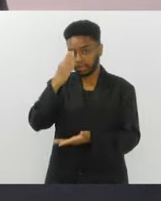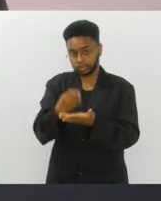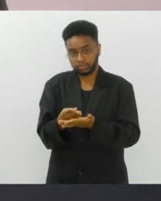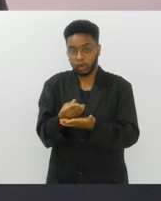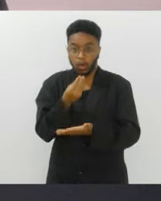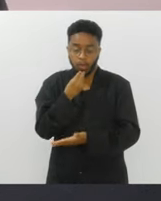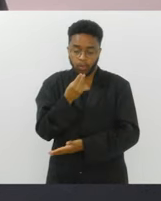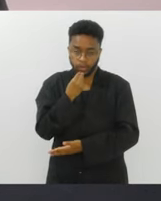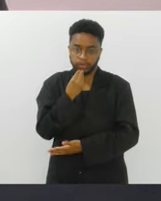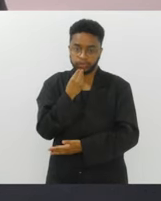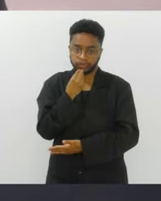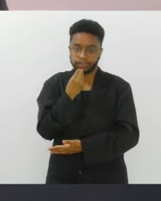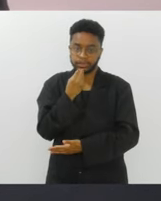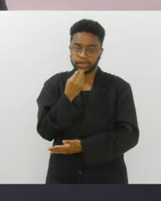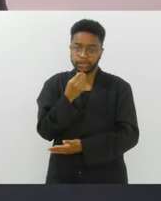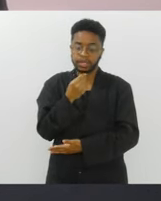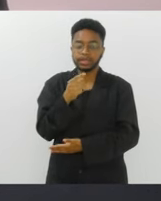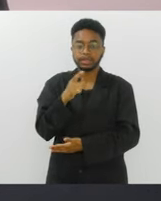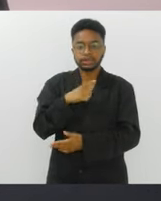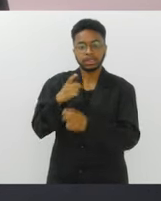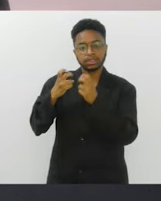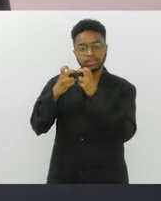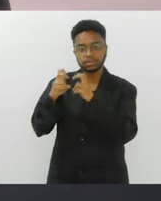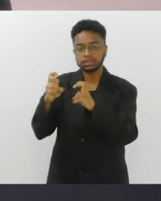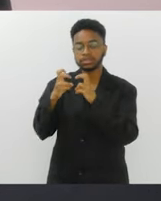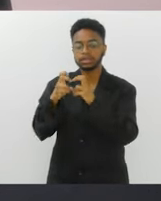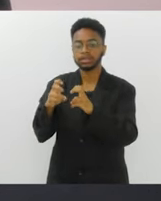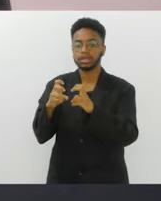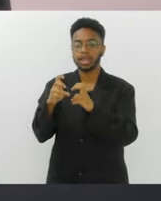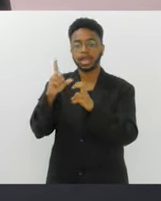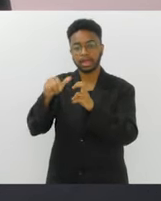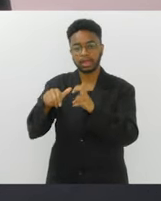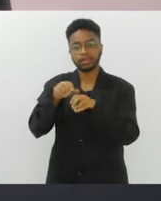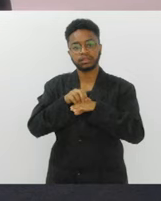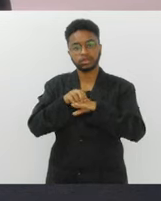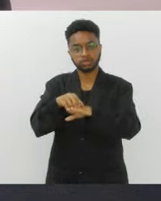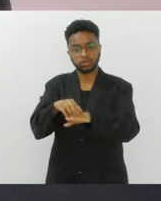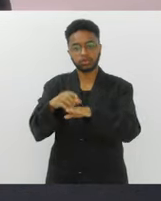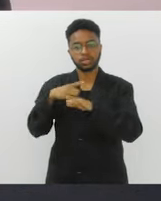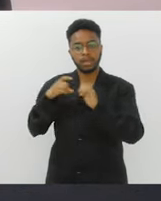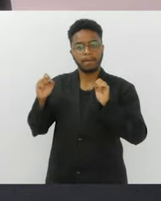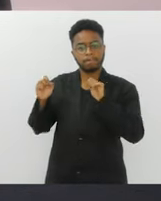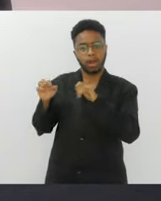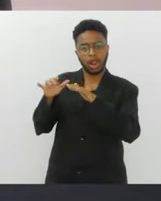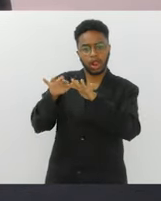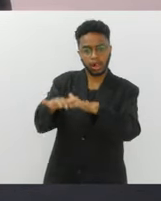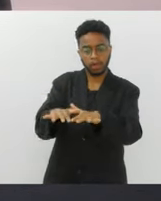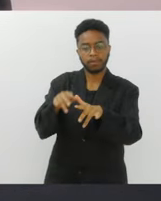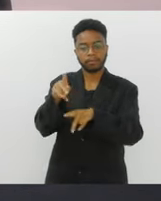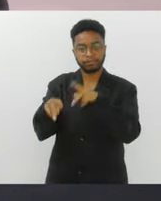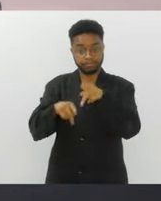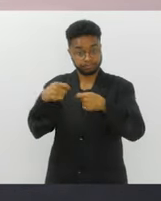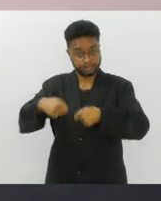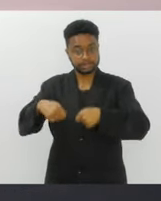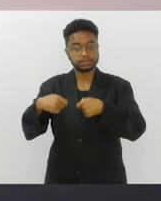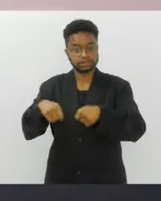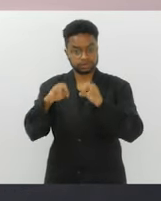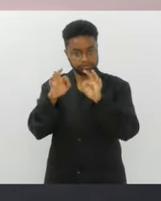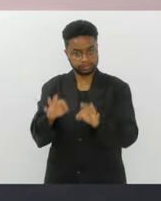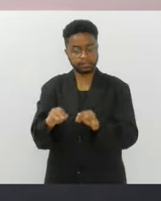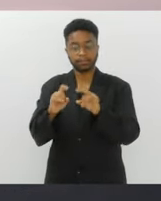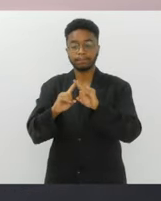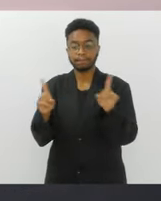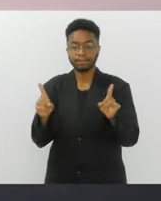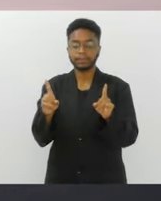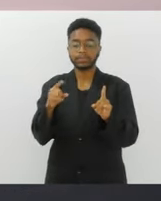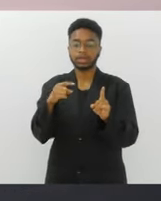lógico, os trens, é um transporte em massa, a população precisa. Mas nós temos